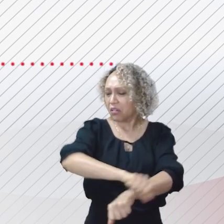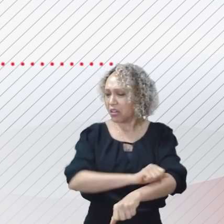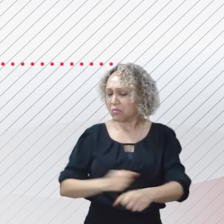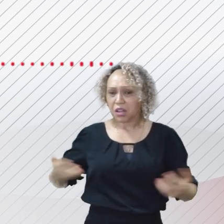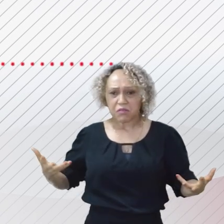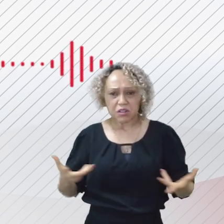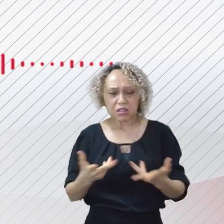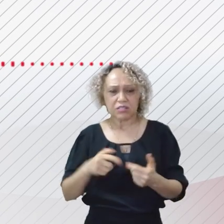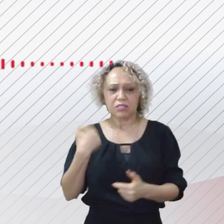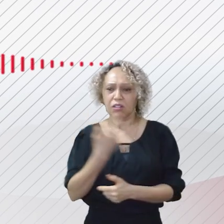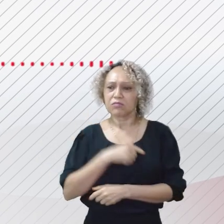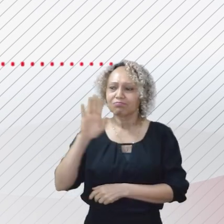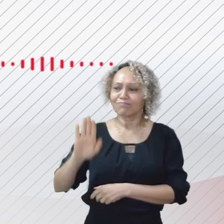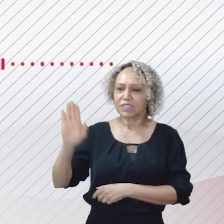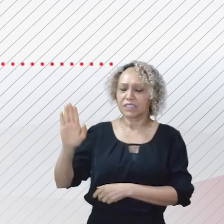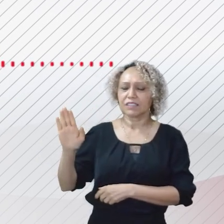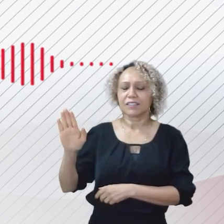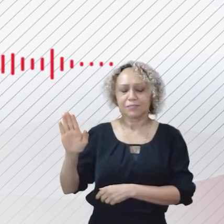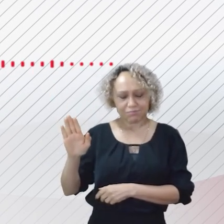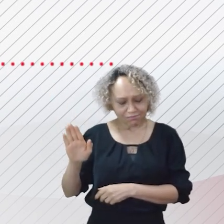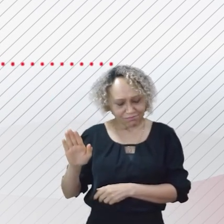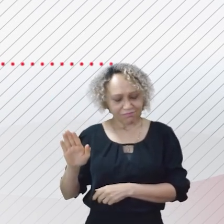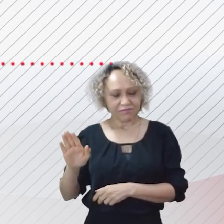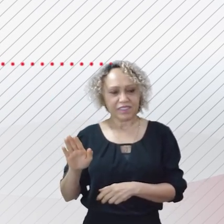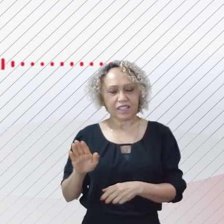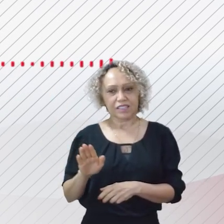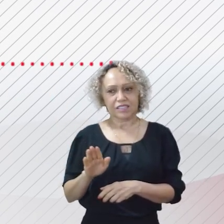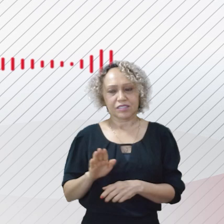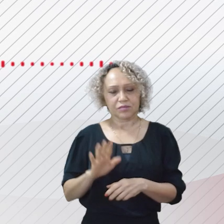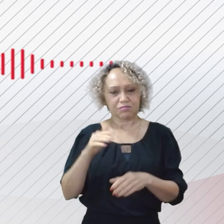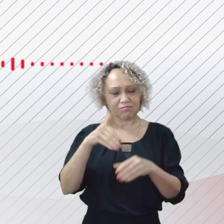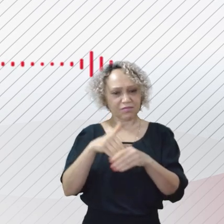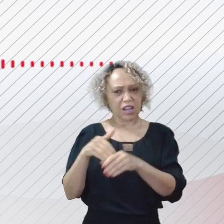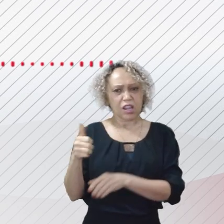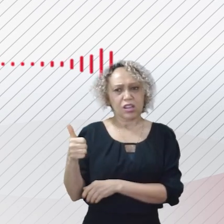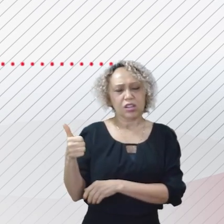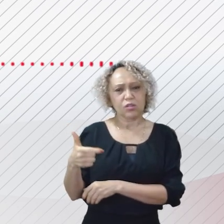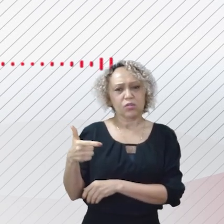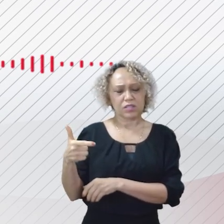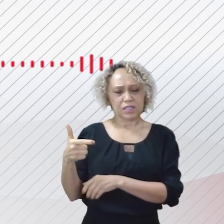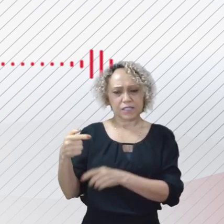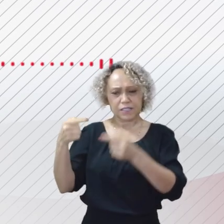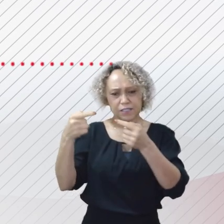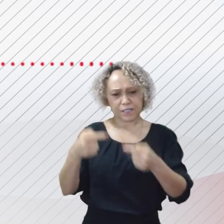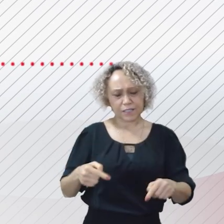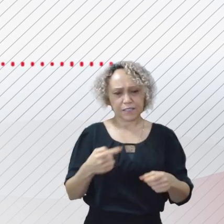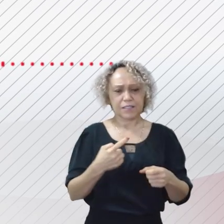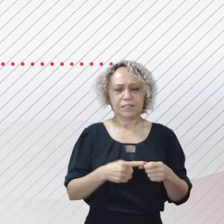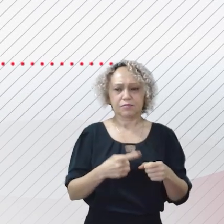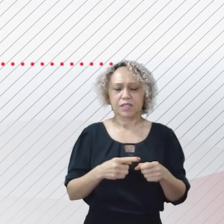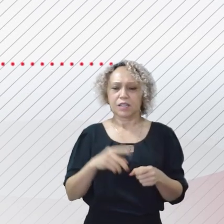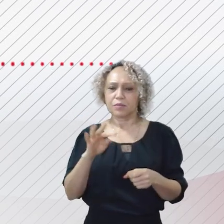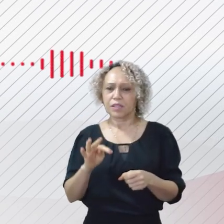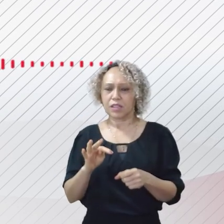luta com uma garra extraordinária. Nossos candidatos e candidatas cresceram muito na campanha do segundo turno, em todas as cidades em que o